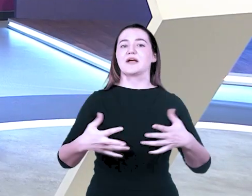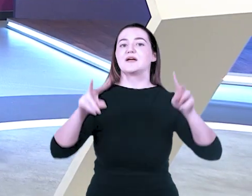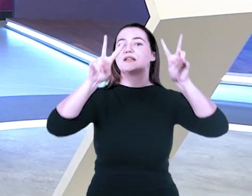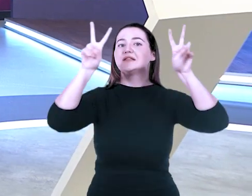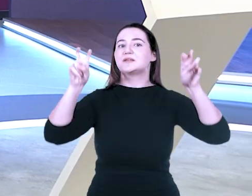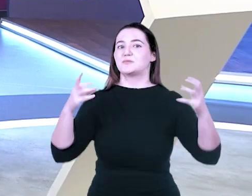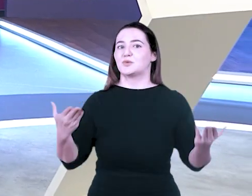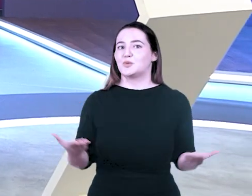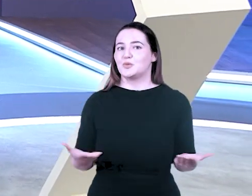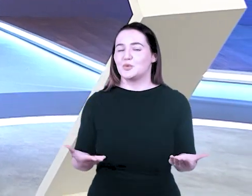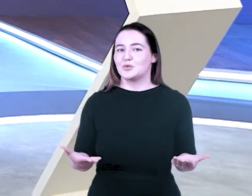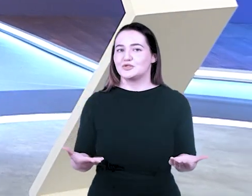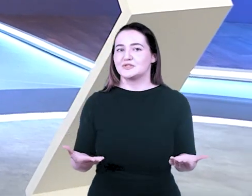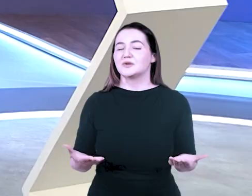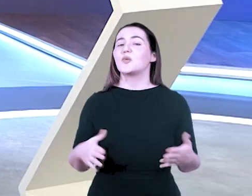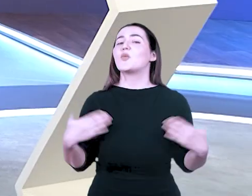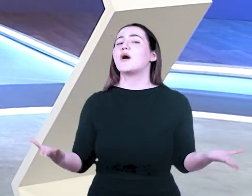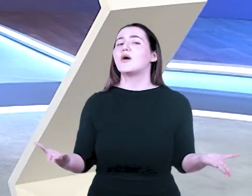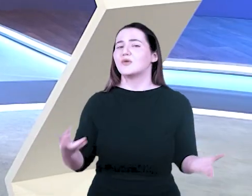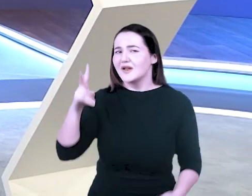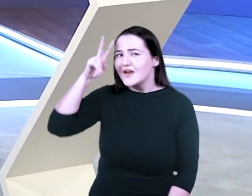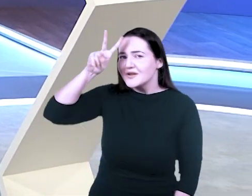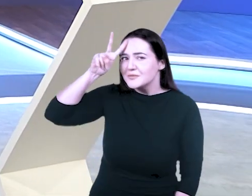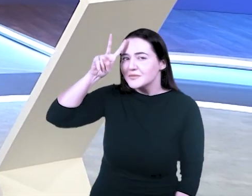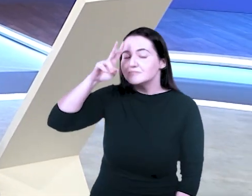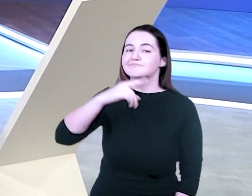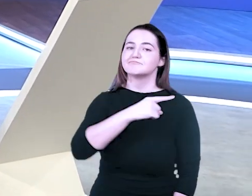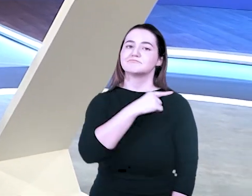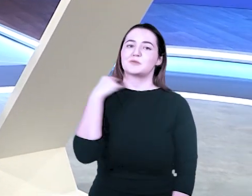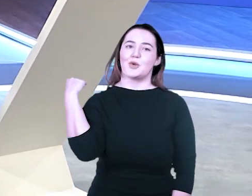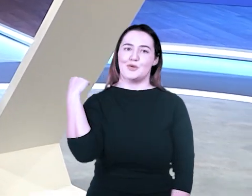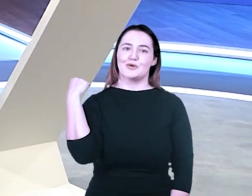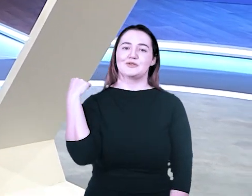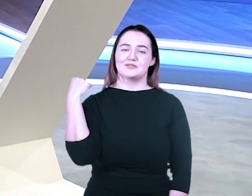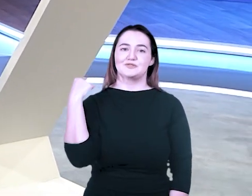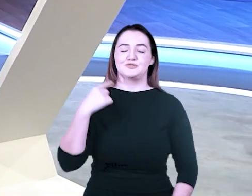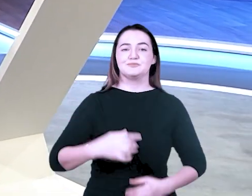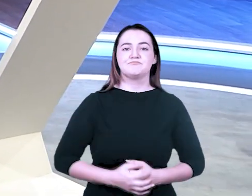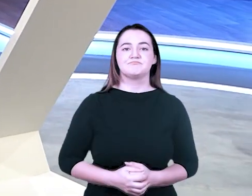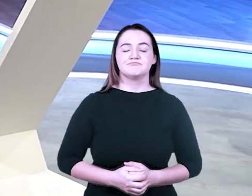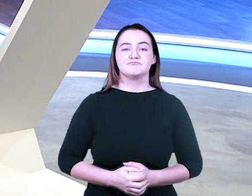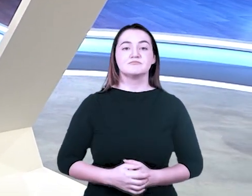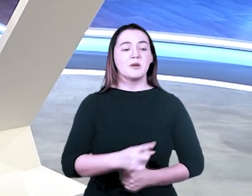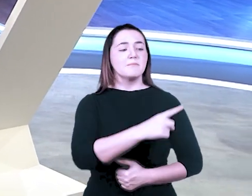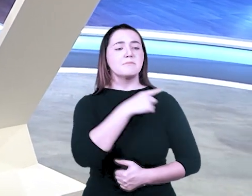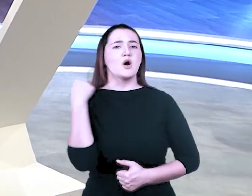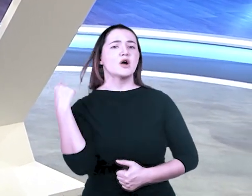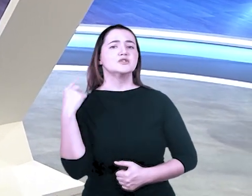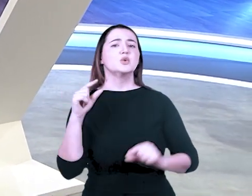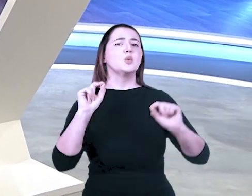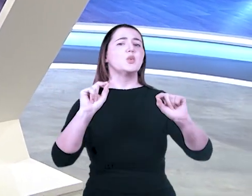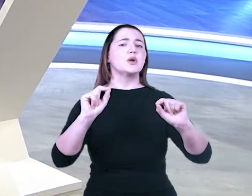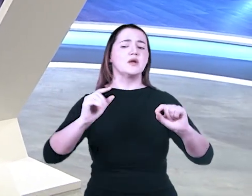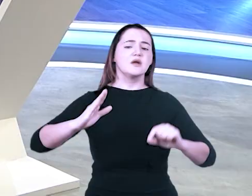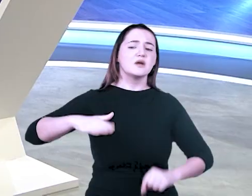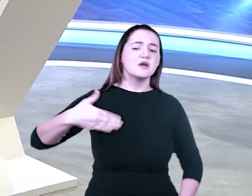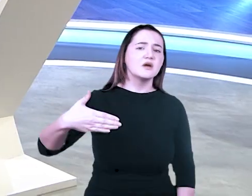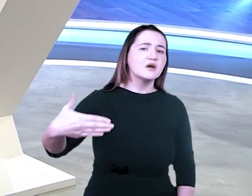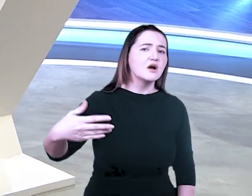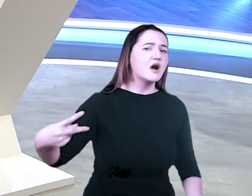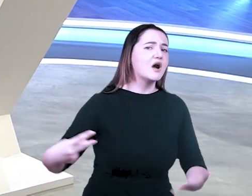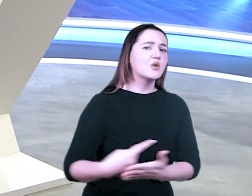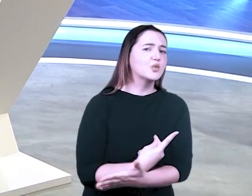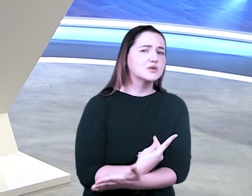de hoje, que vai falar sobre a morte. Vamos tratar da verdade que